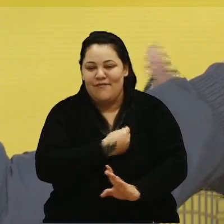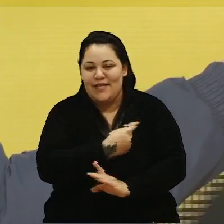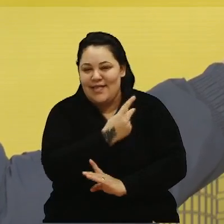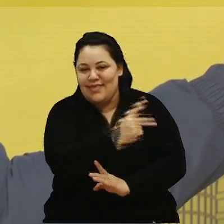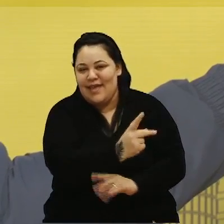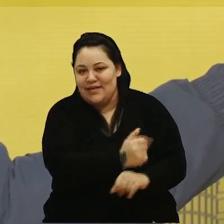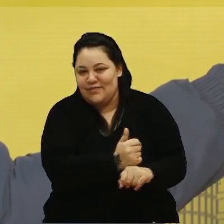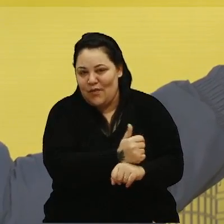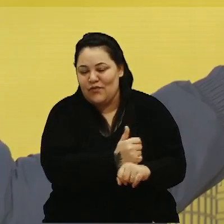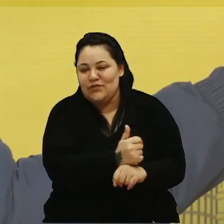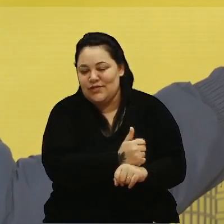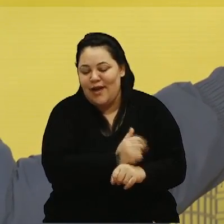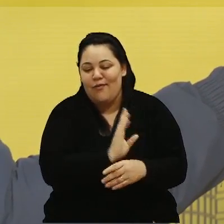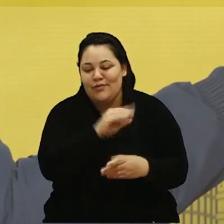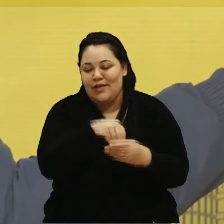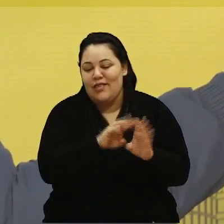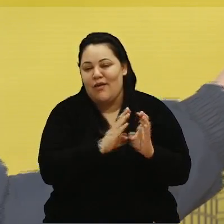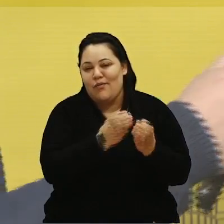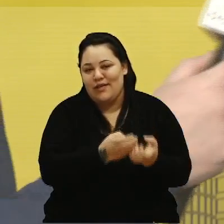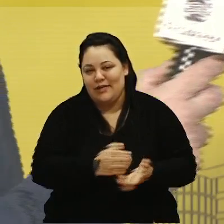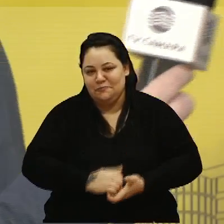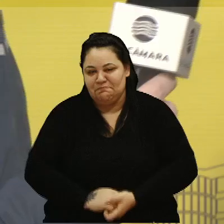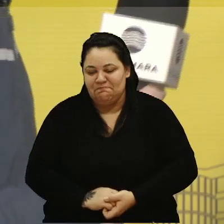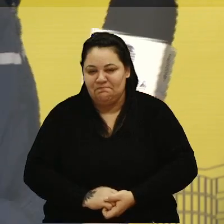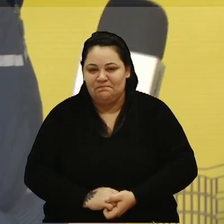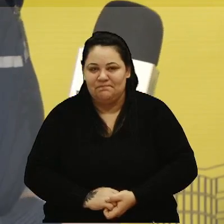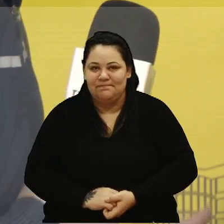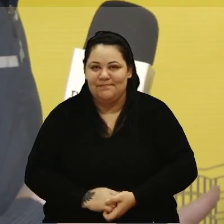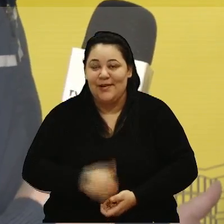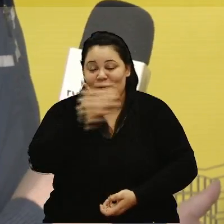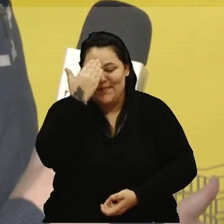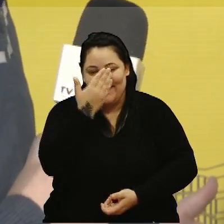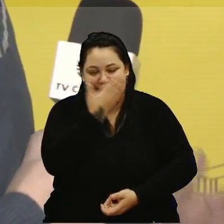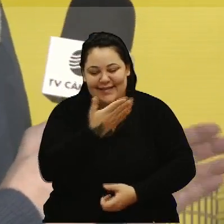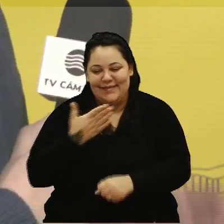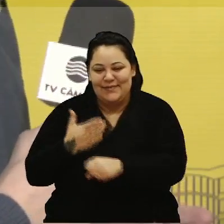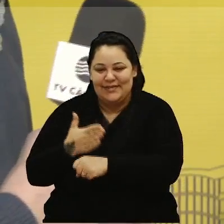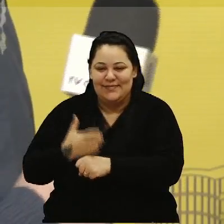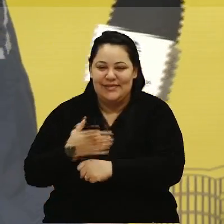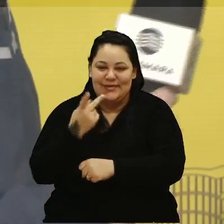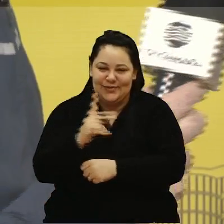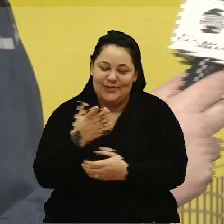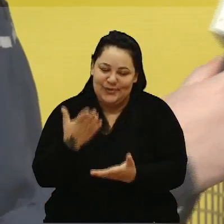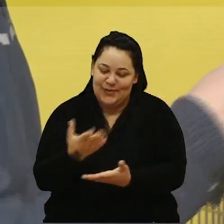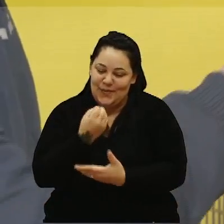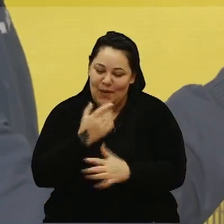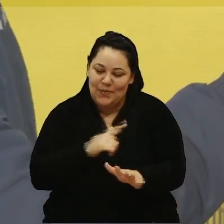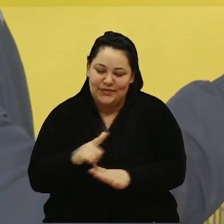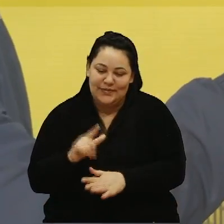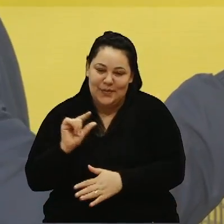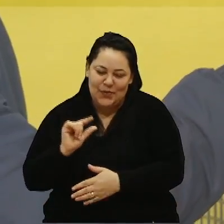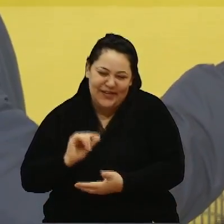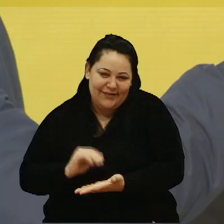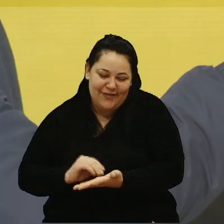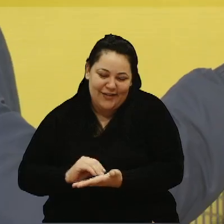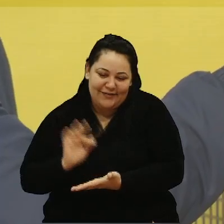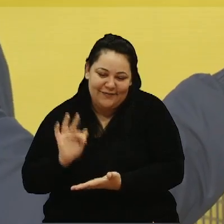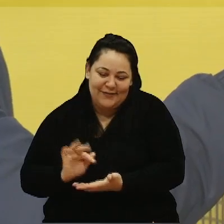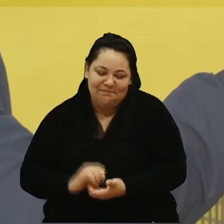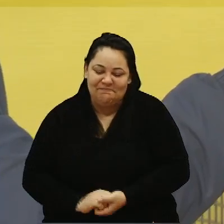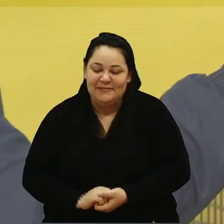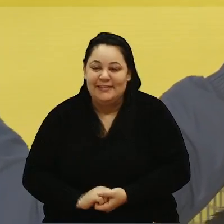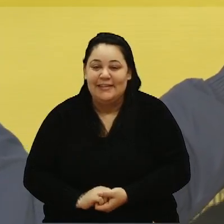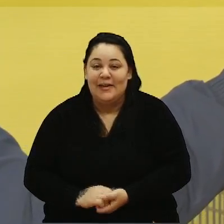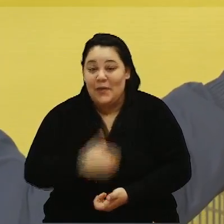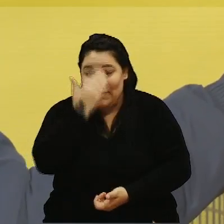dos agricultores nas nossas comunidades. Vereadora, obrigado pela sua participação, um bom restante de semana. Muito obrigado e